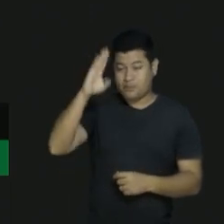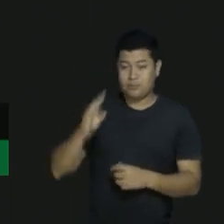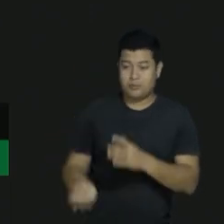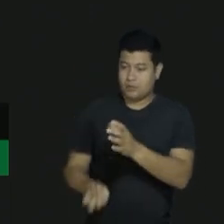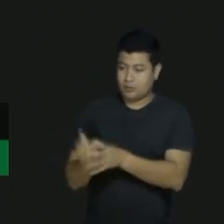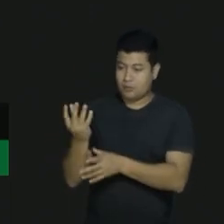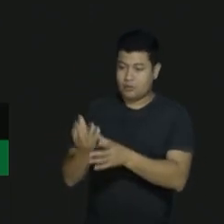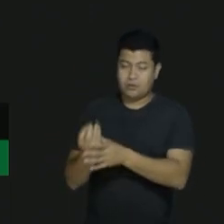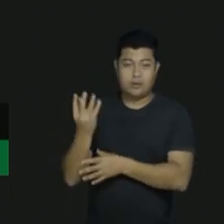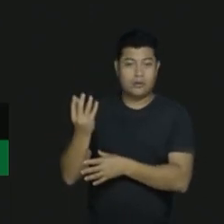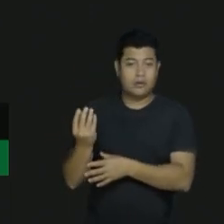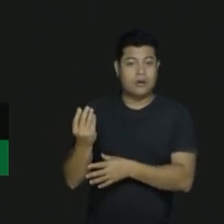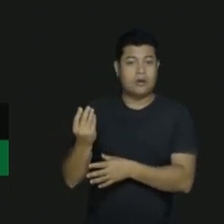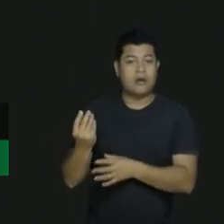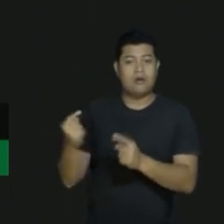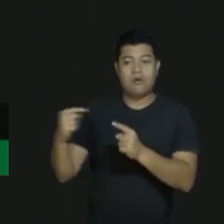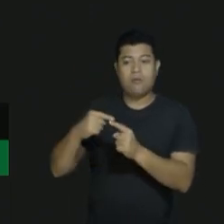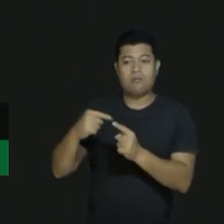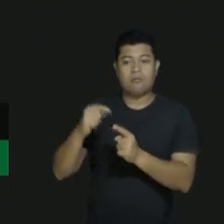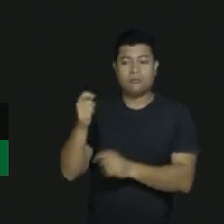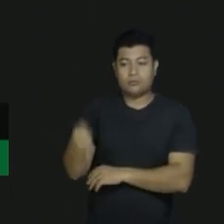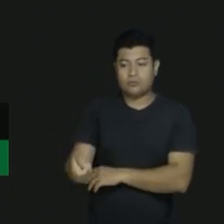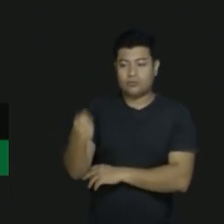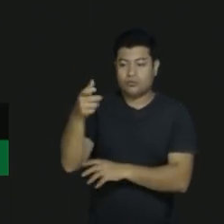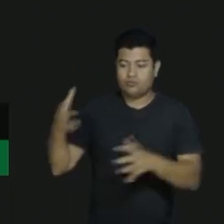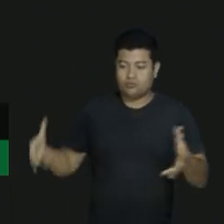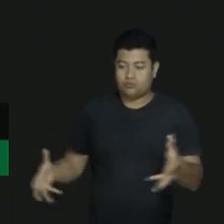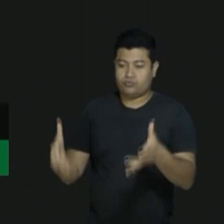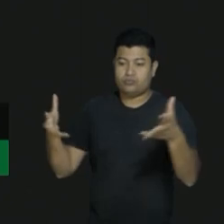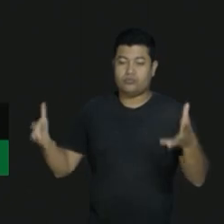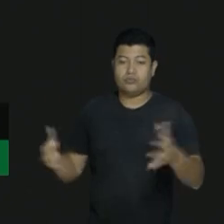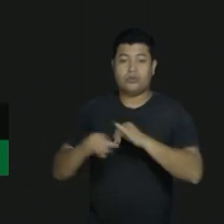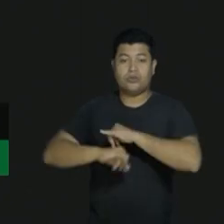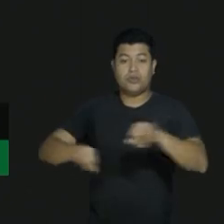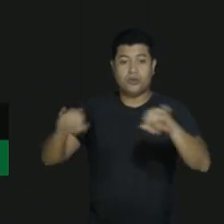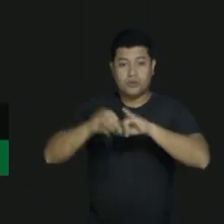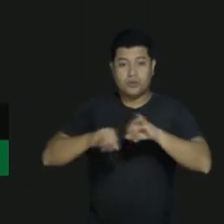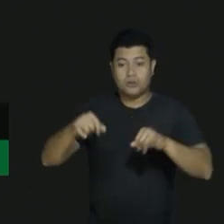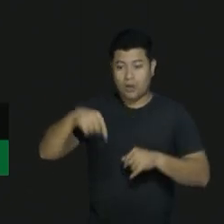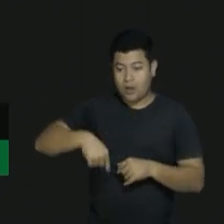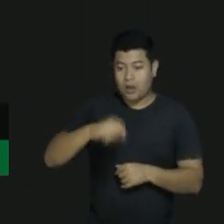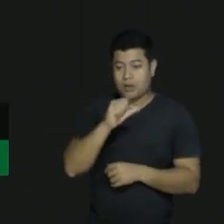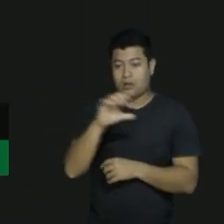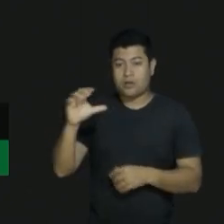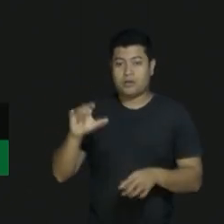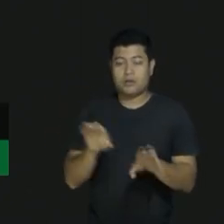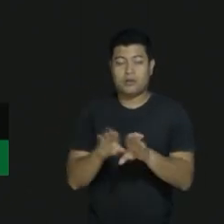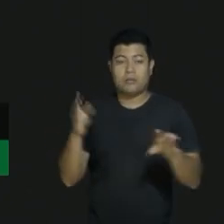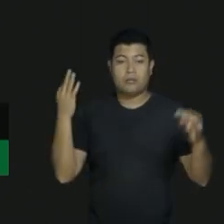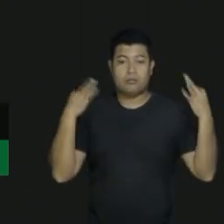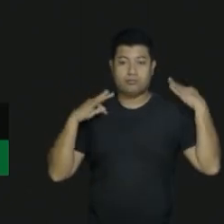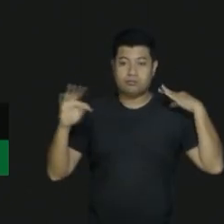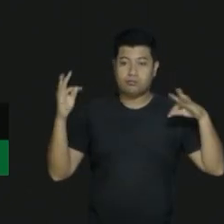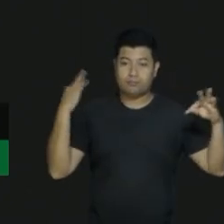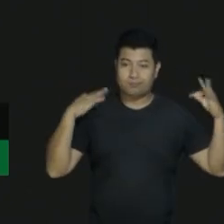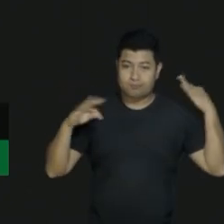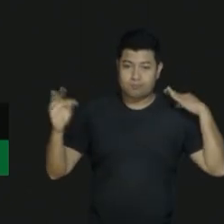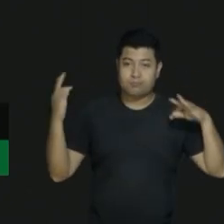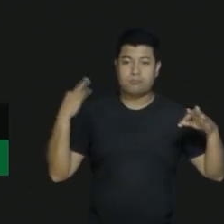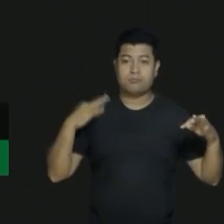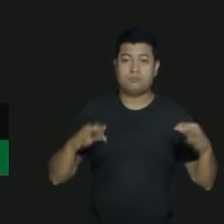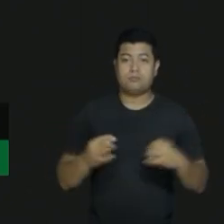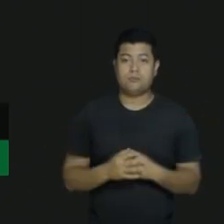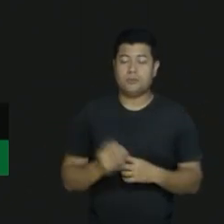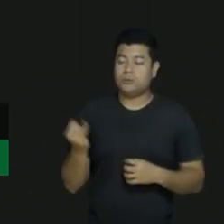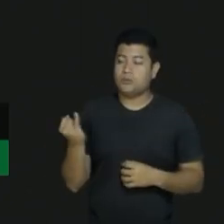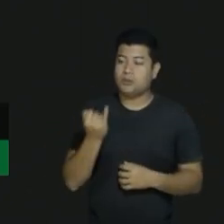evento fala sobre a pesca, fomenta e divulga a pesca em Santa Catarina. O setor do turismo, um fator aí importantíssimo